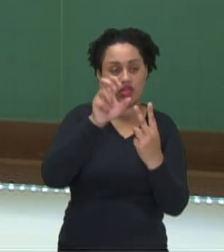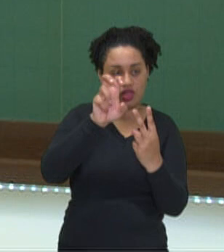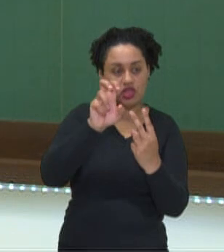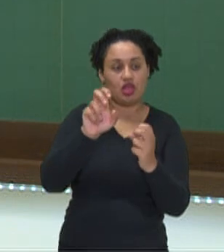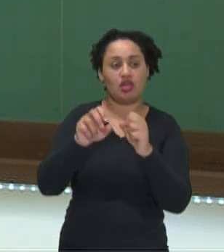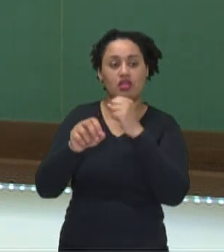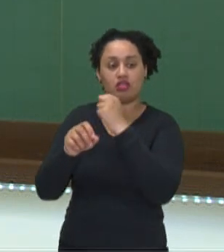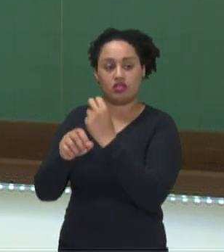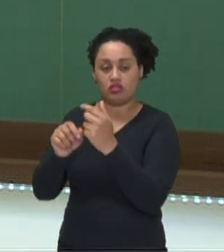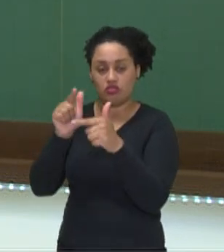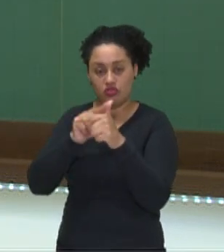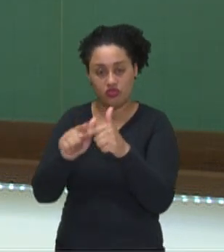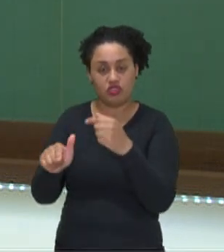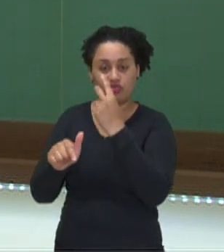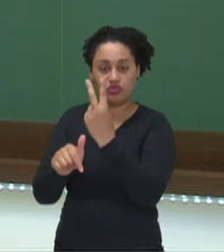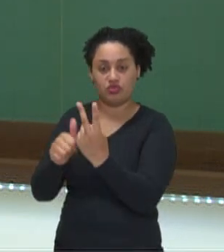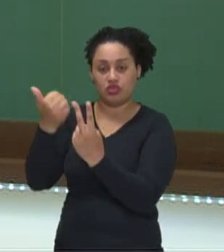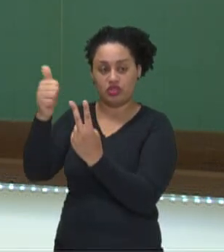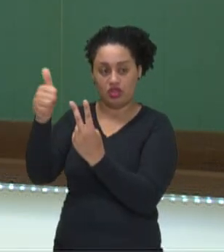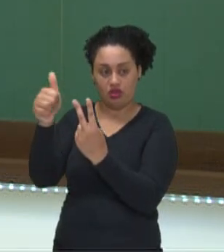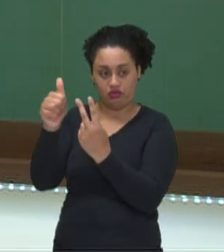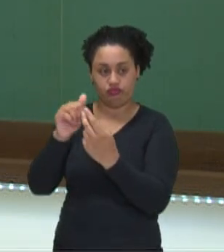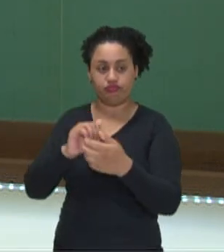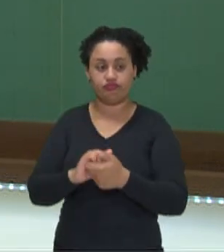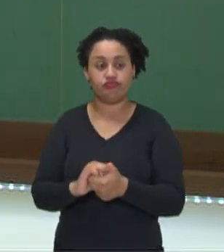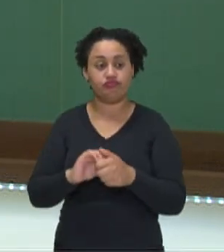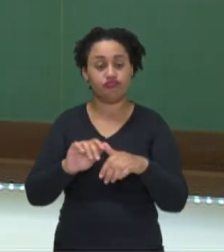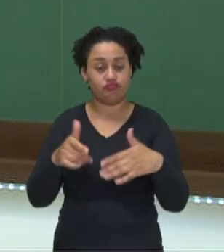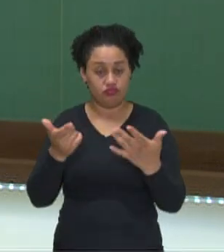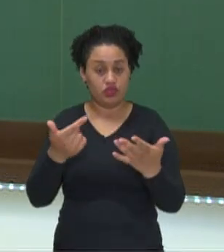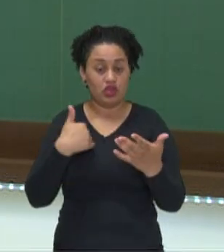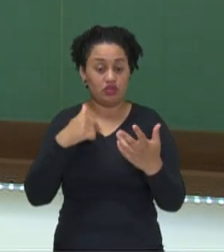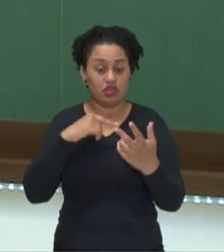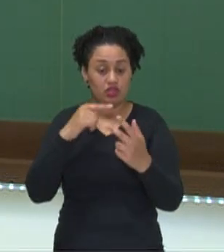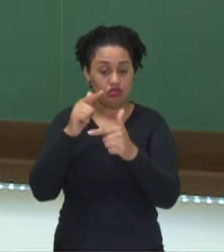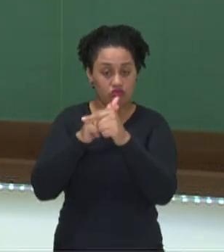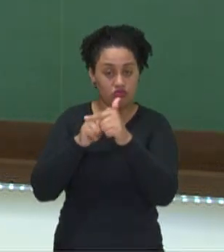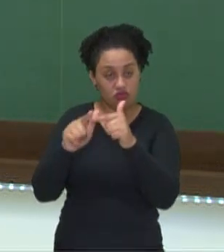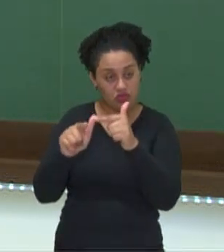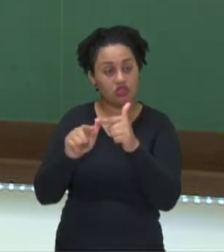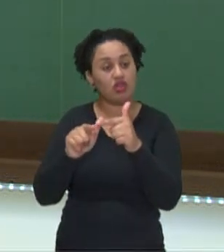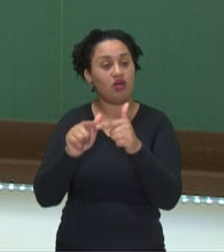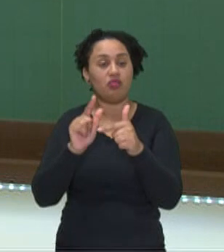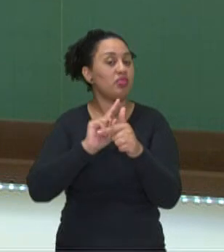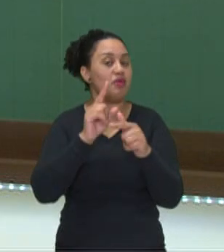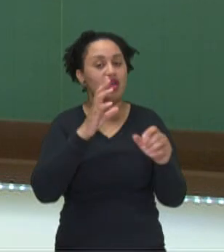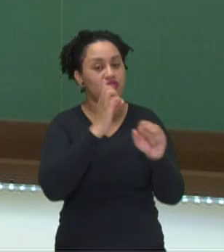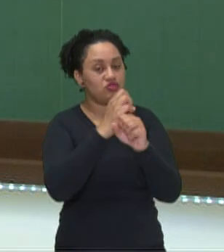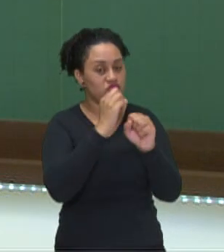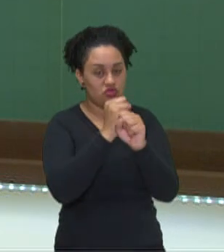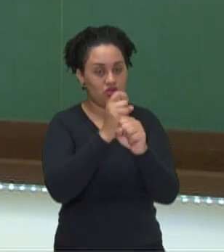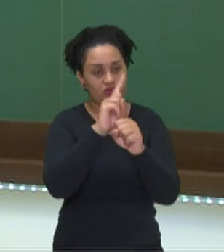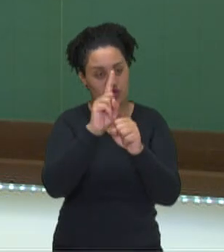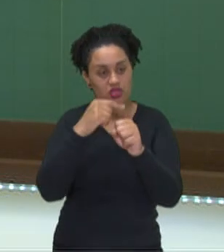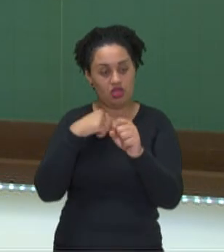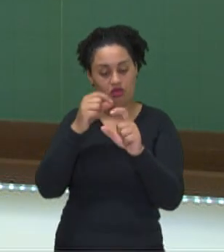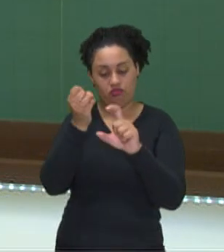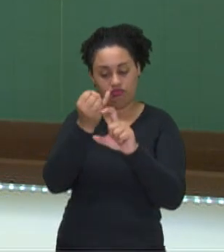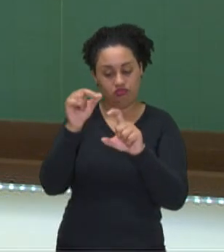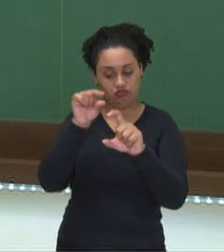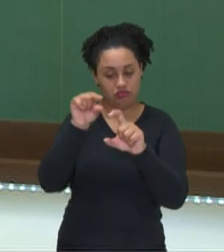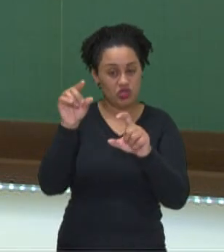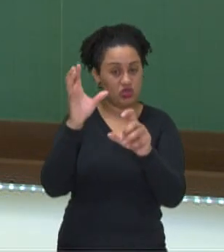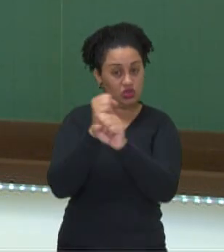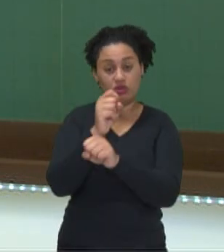elevado a 15 dividido por 2 elevado a 11. Quando temos divisão de potências de mesma base, olha